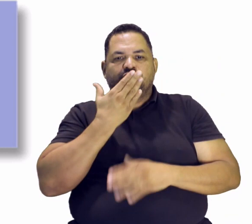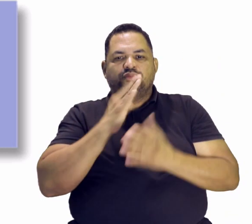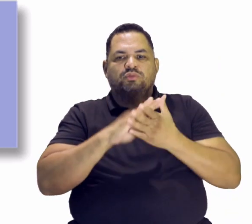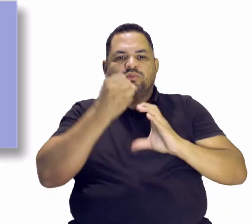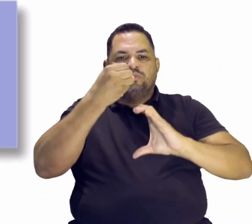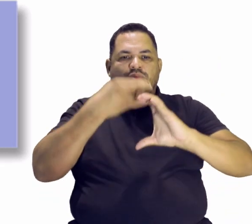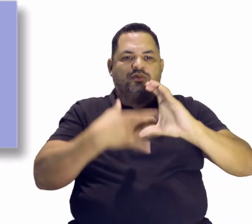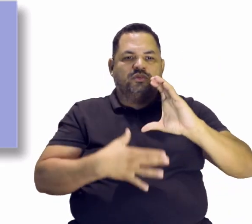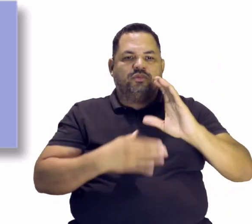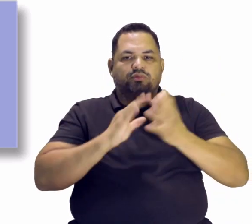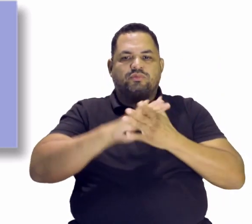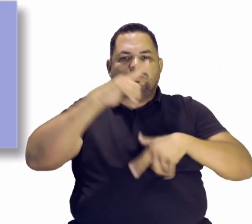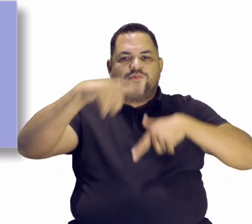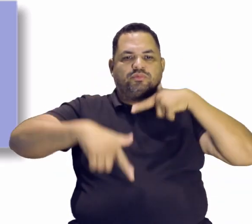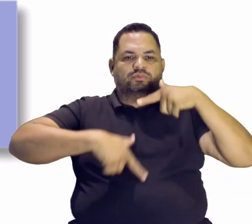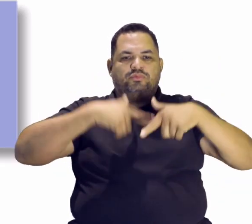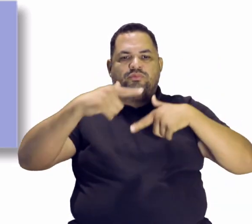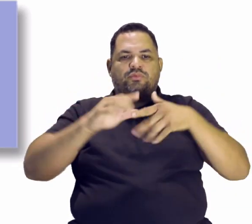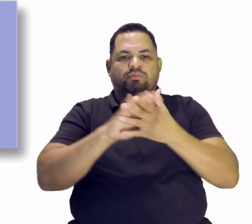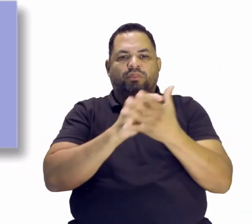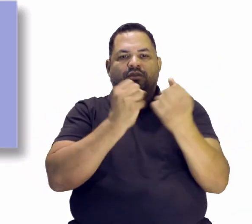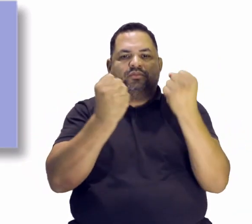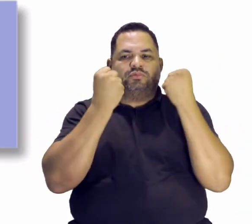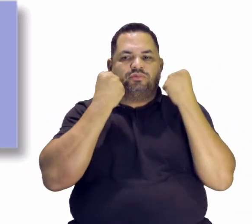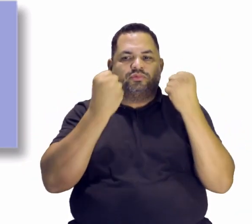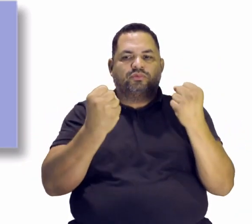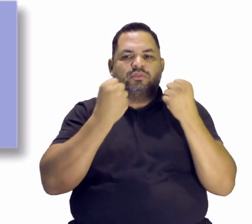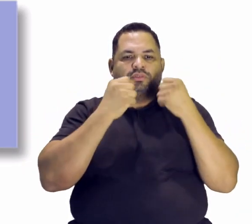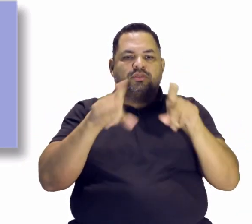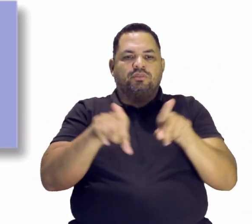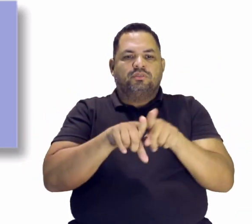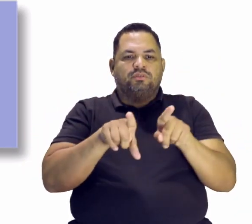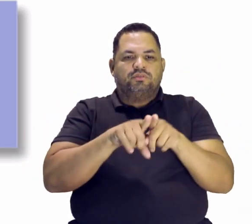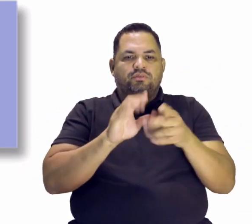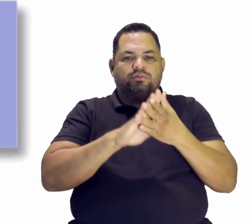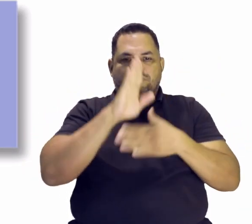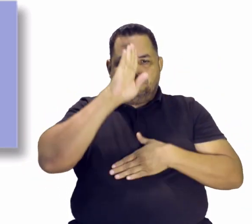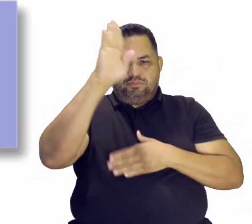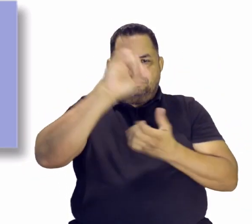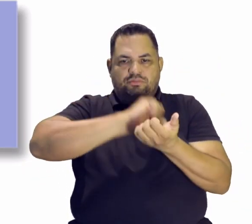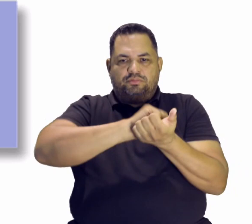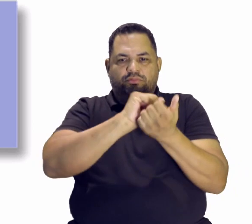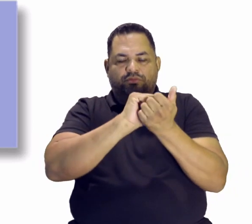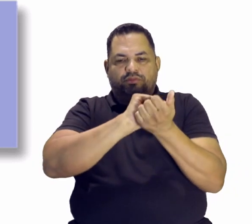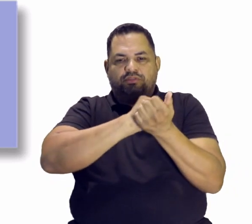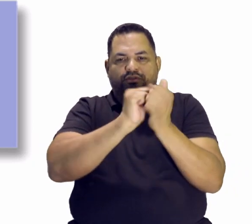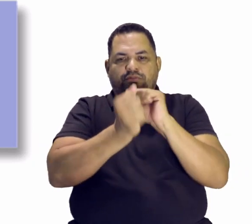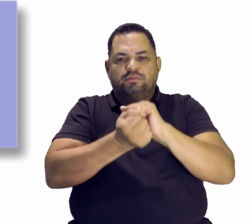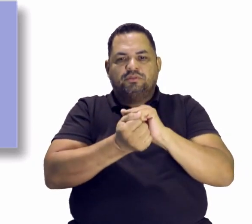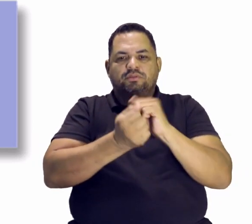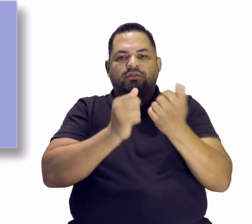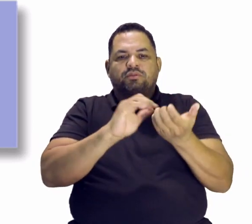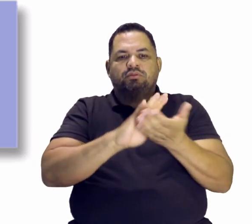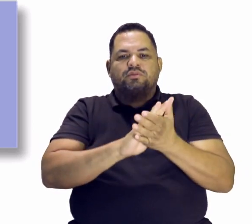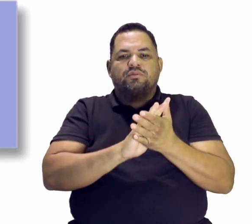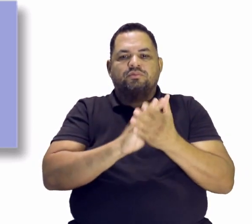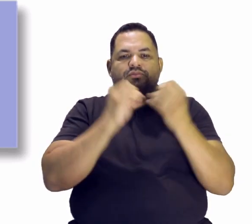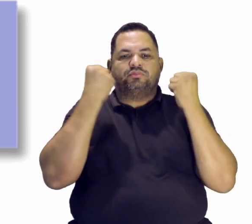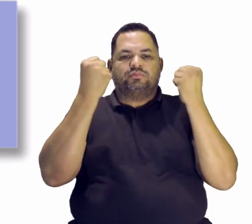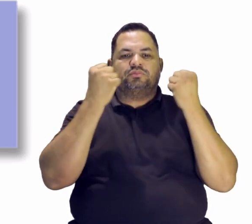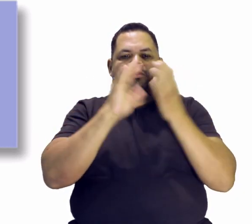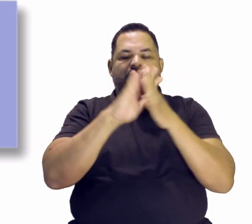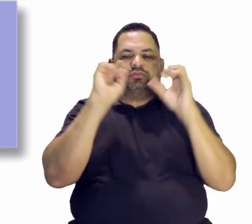da ação muscular e ainda principais adaptações musculares da